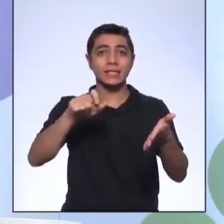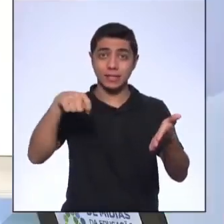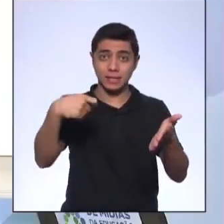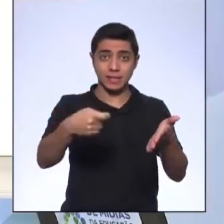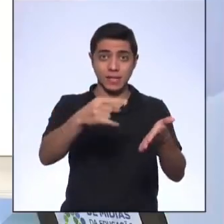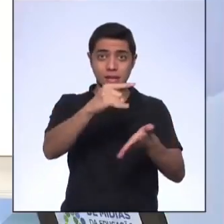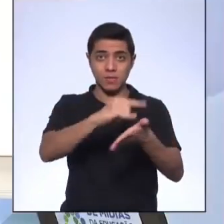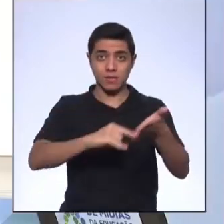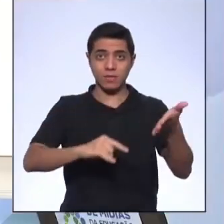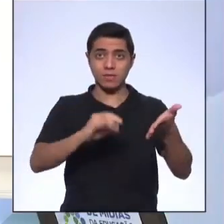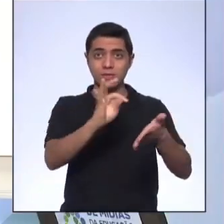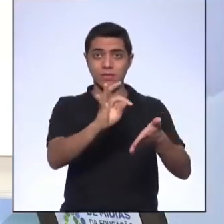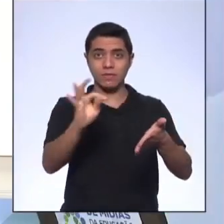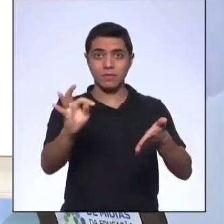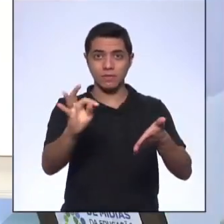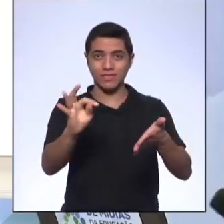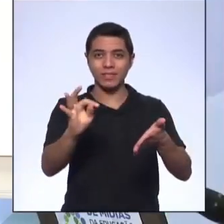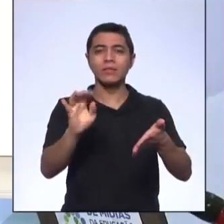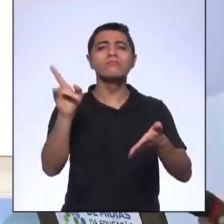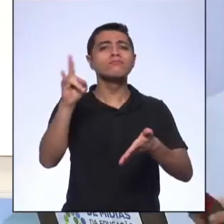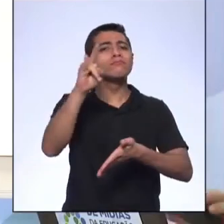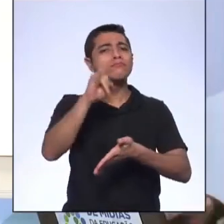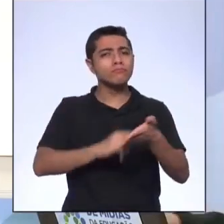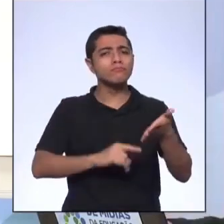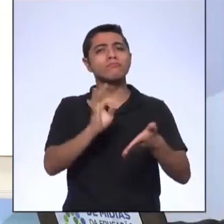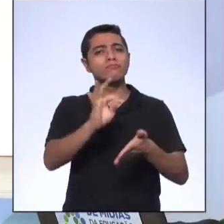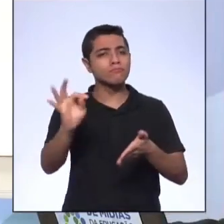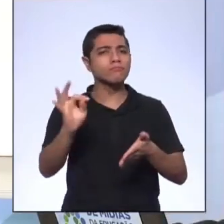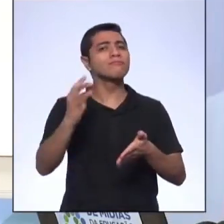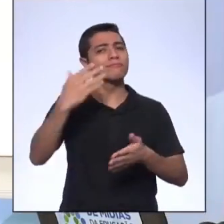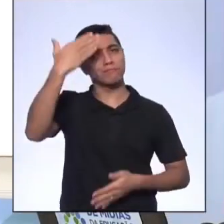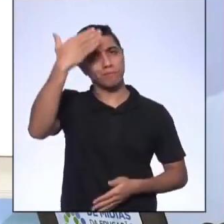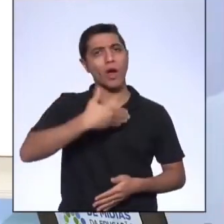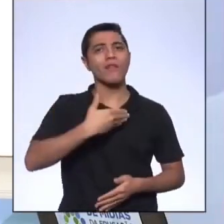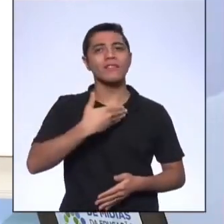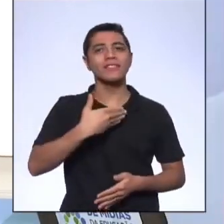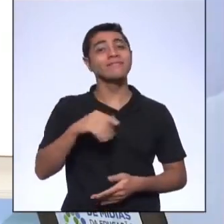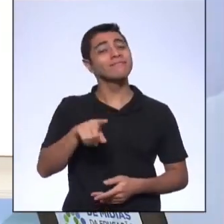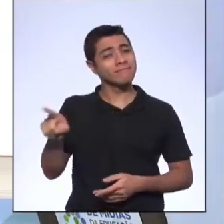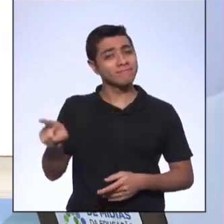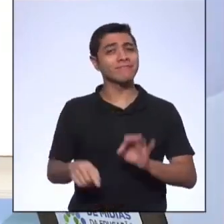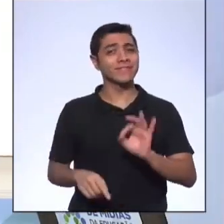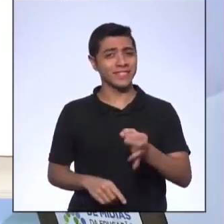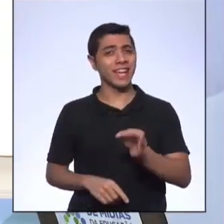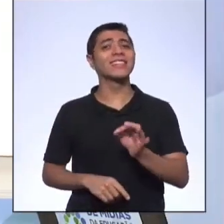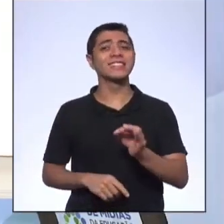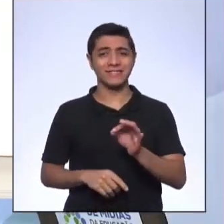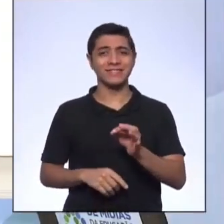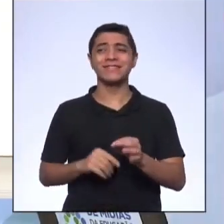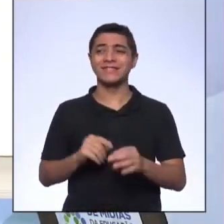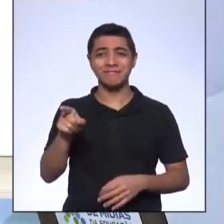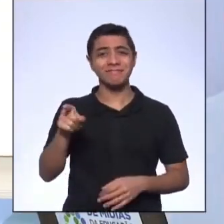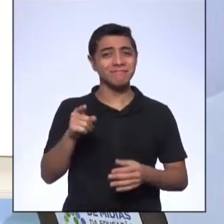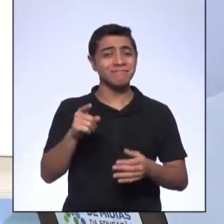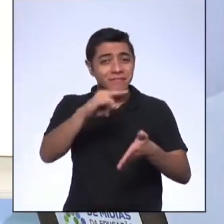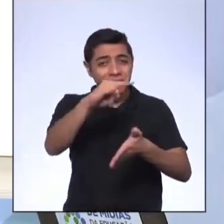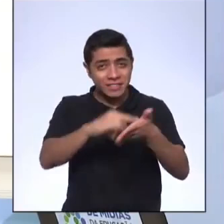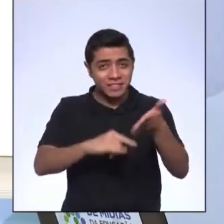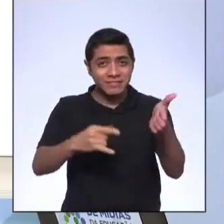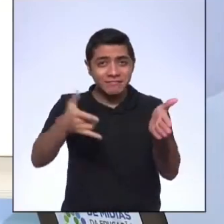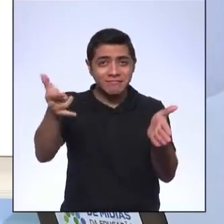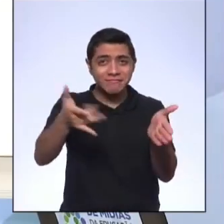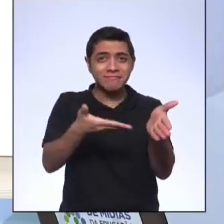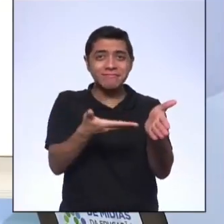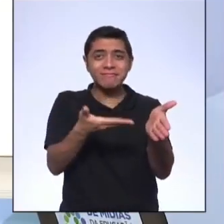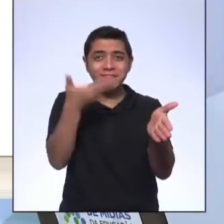Estão corretíssimos, né? Então a gente tem aí provas documentais, como o próprio Tratado de Tordesilhas, que mostra que